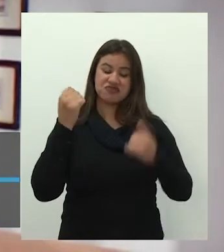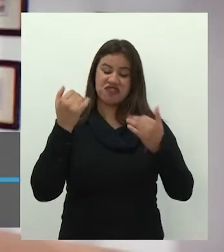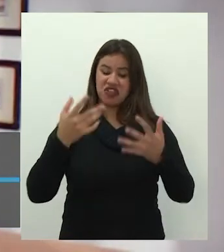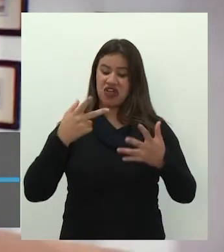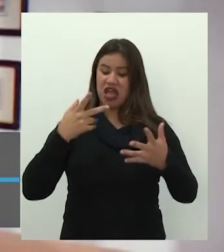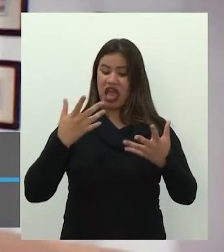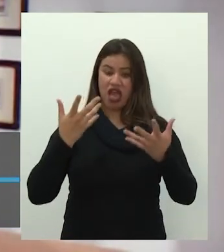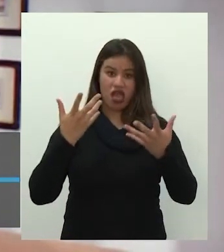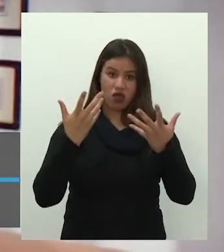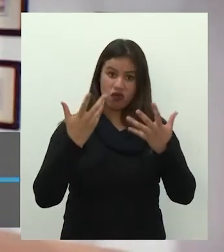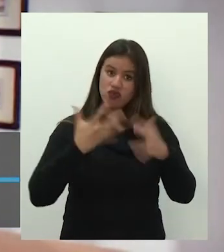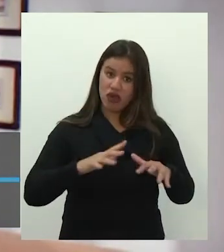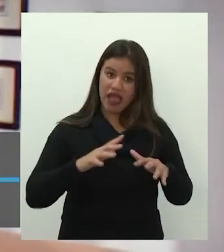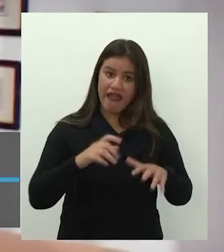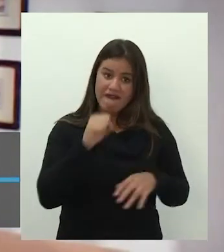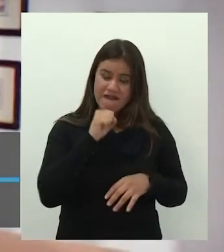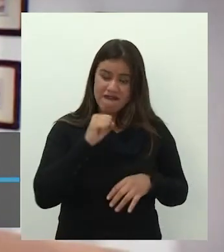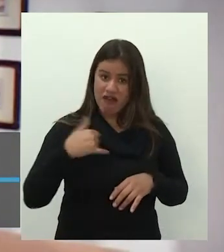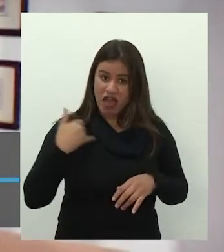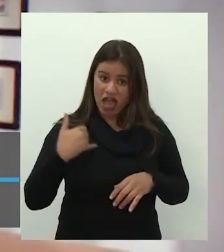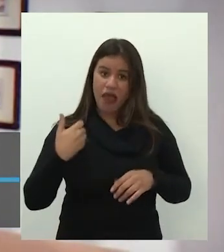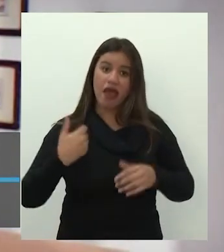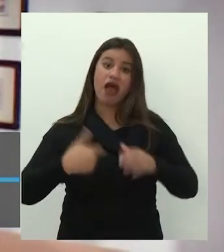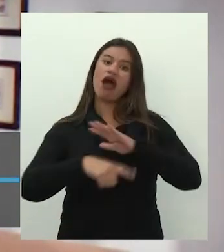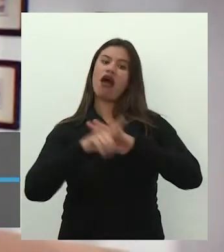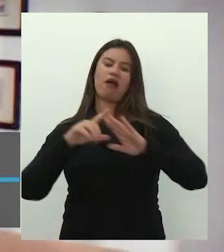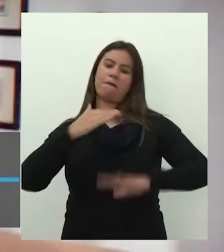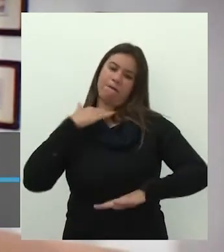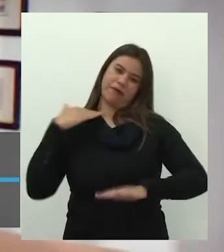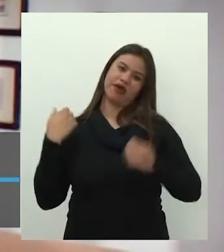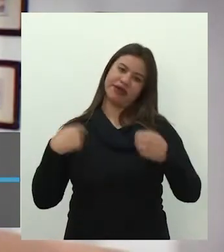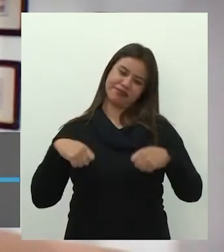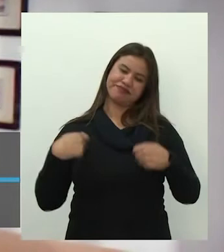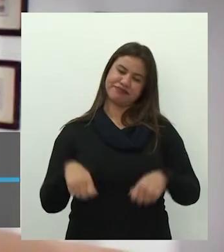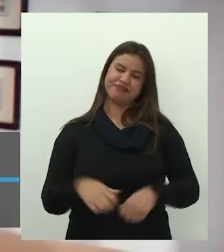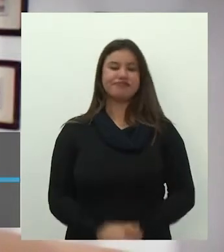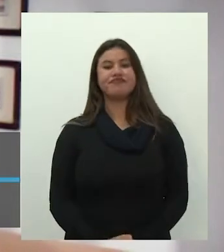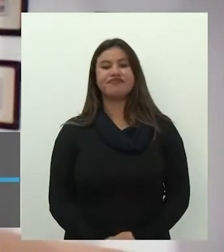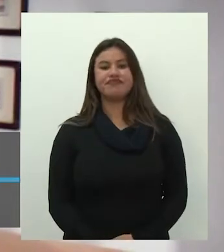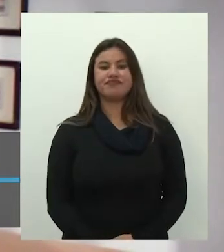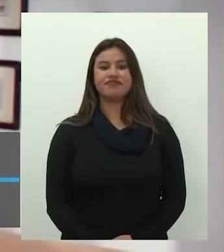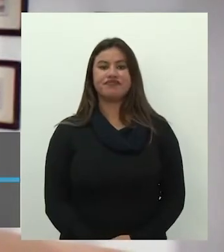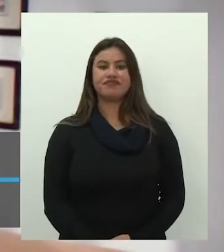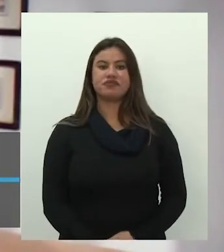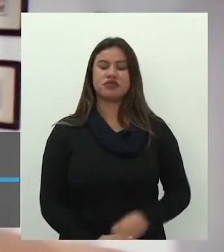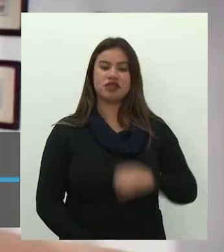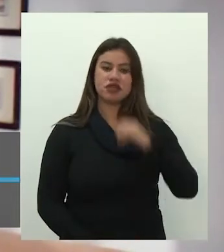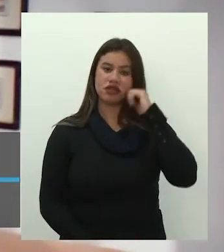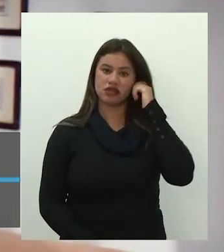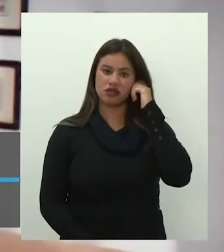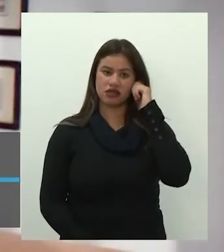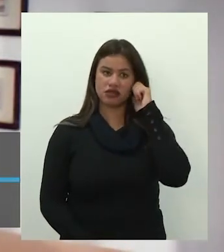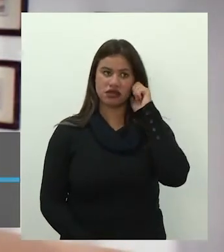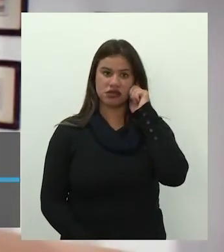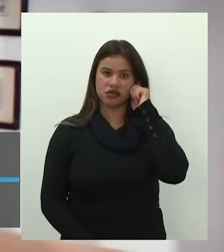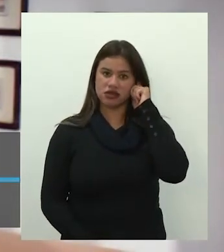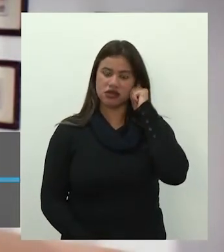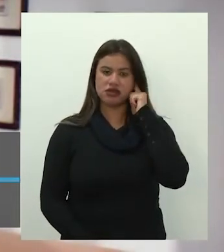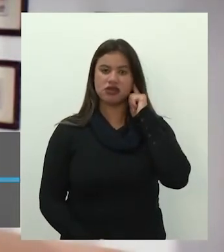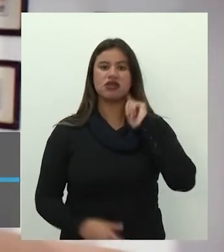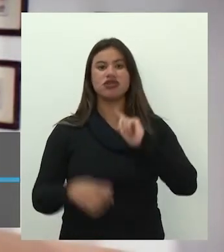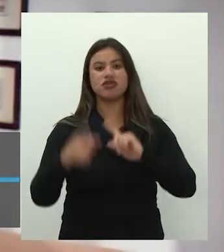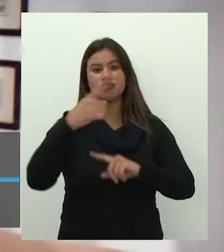não quer envelhecer, e nós temos que fazer tudo para envelhecer cada vez